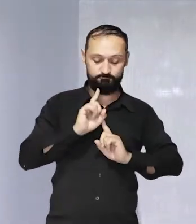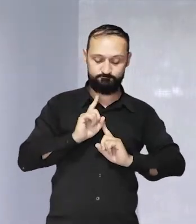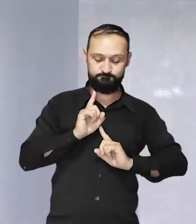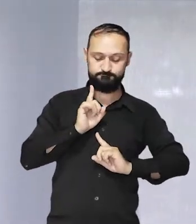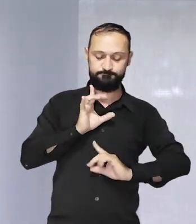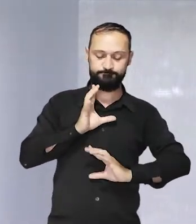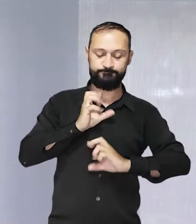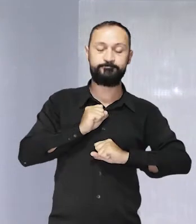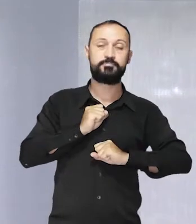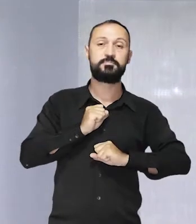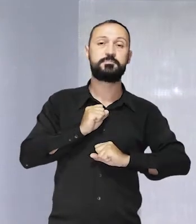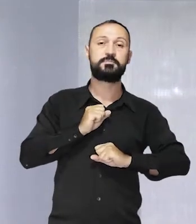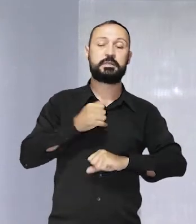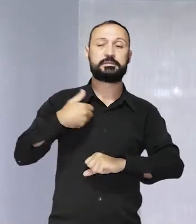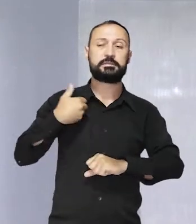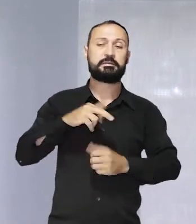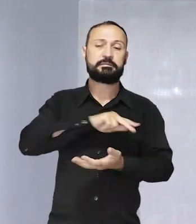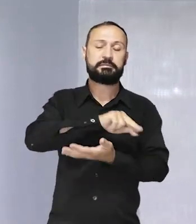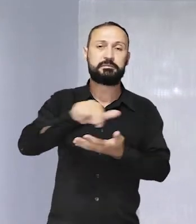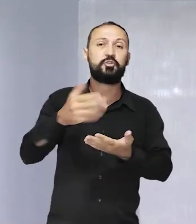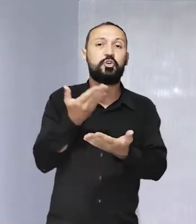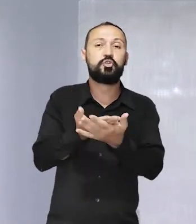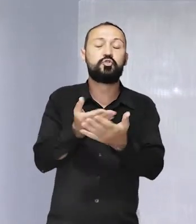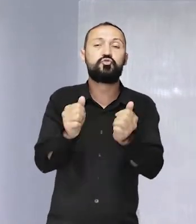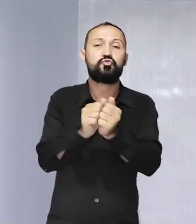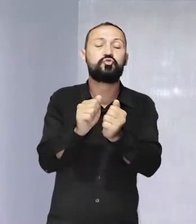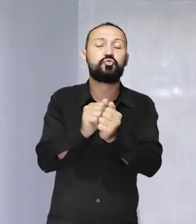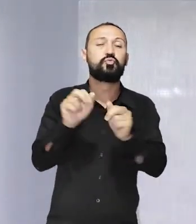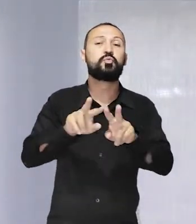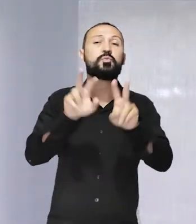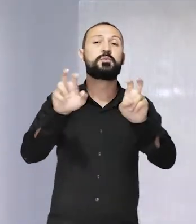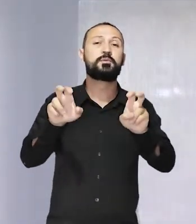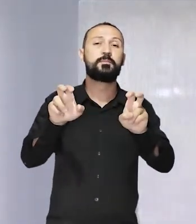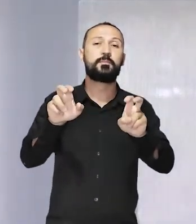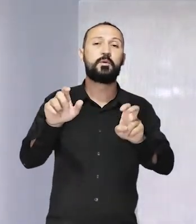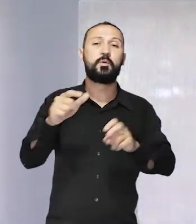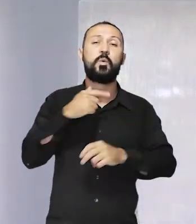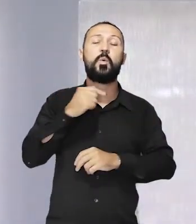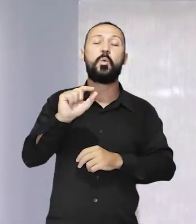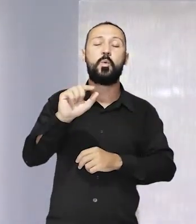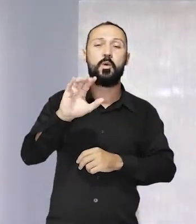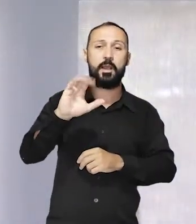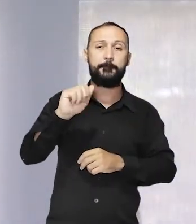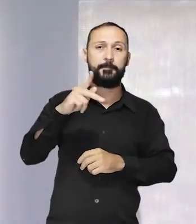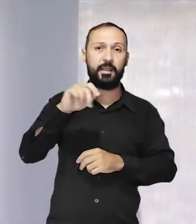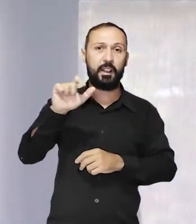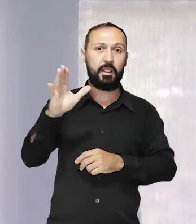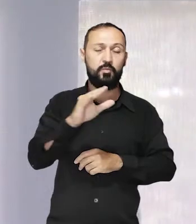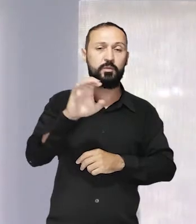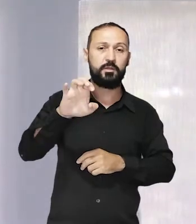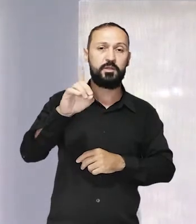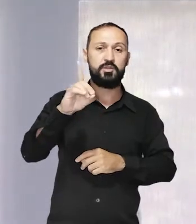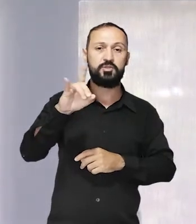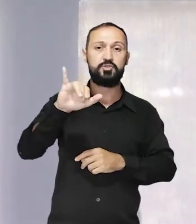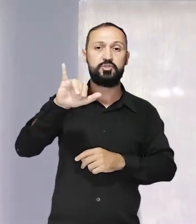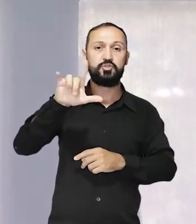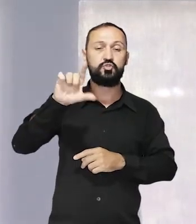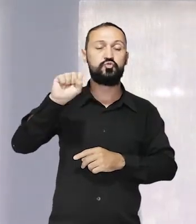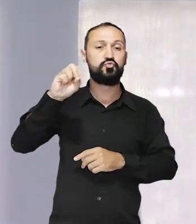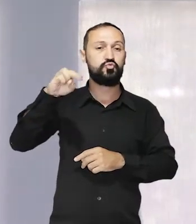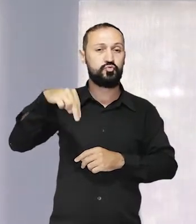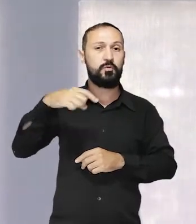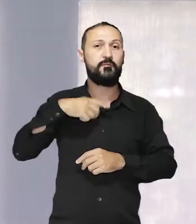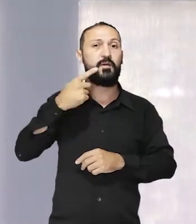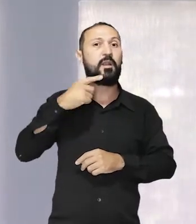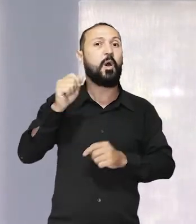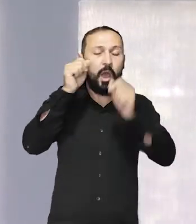faixas etárias. Confira a entrevista com um estudioso sobre o assunto, o capelão Edilson Reis, que faz um